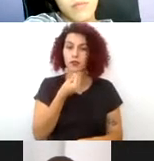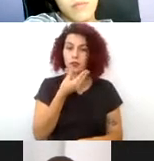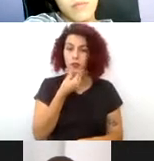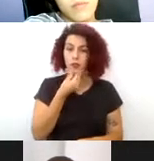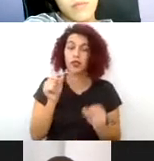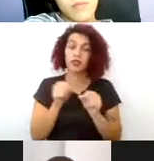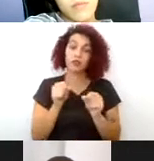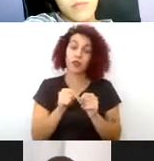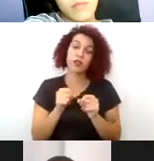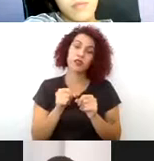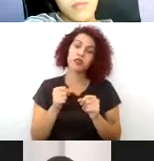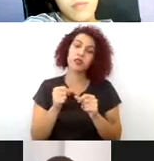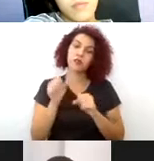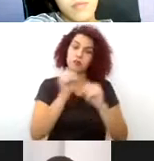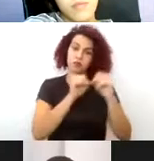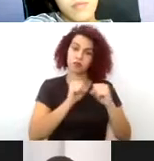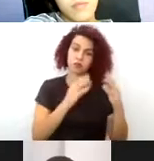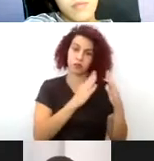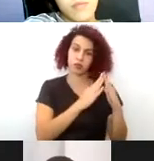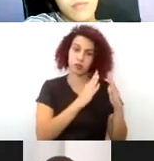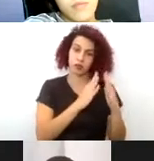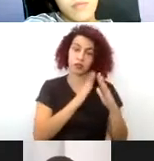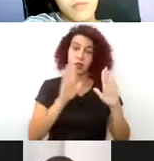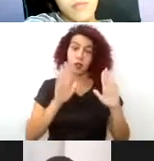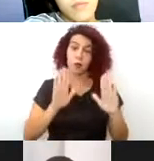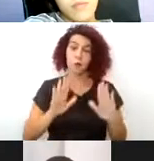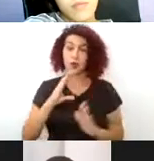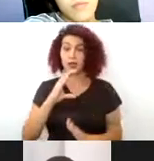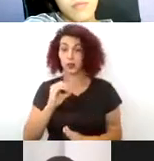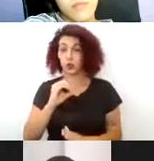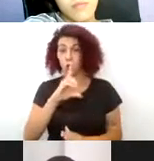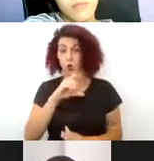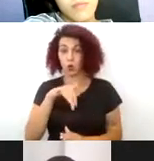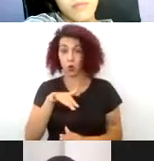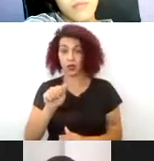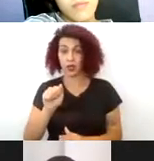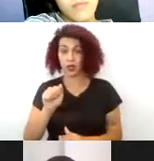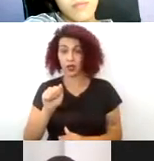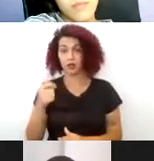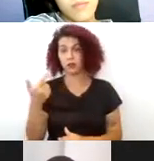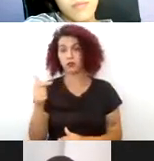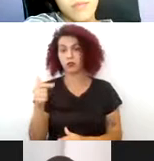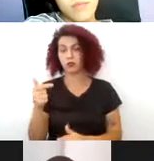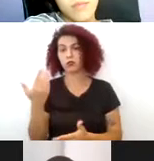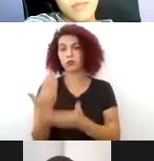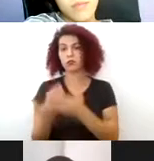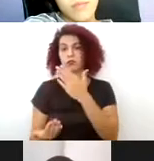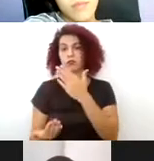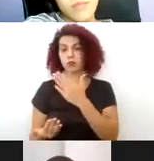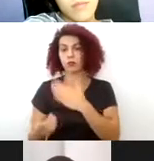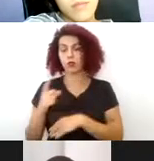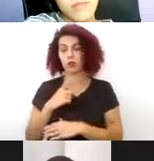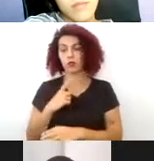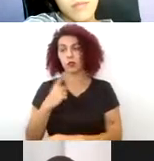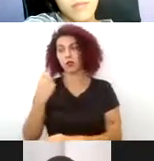doméstico nós temos na colônia não é isso se perde na colônia você vai ter